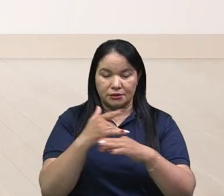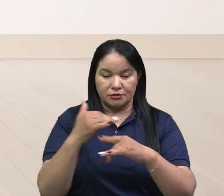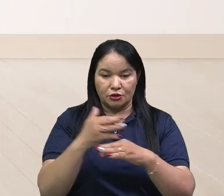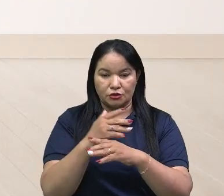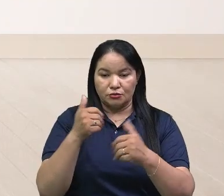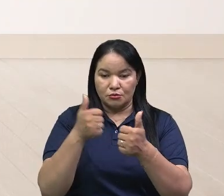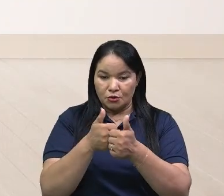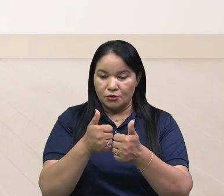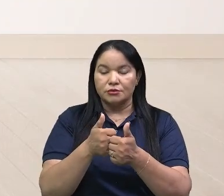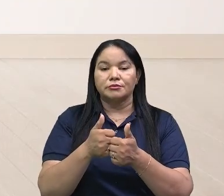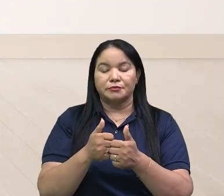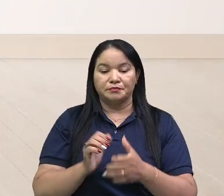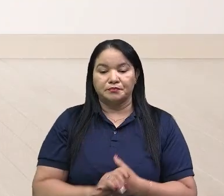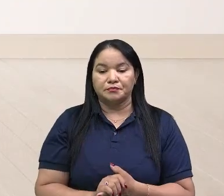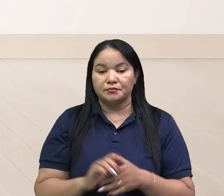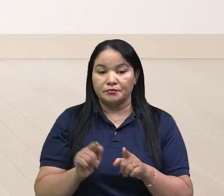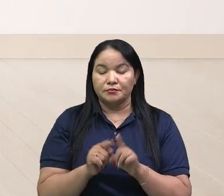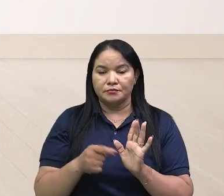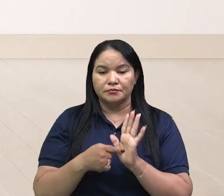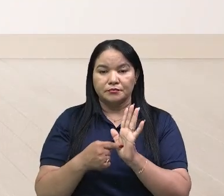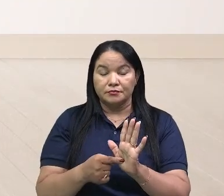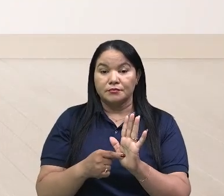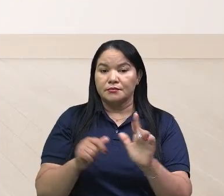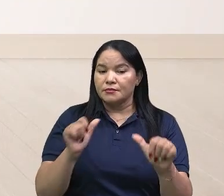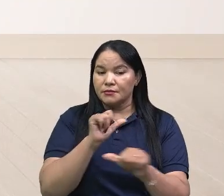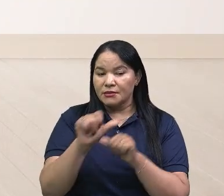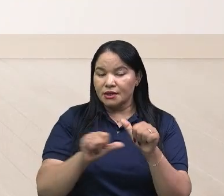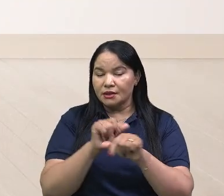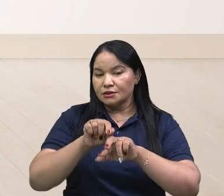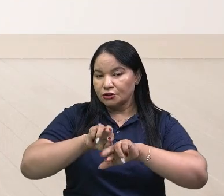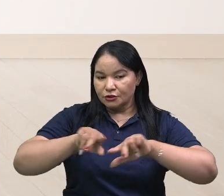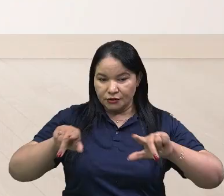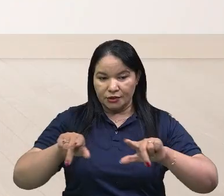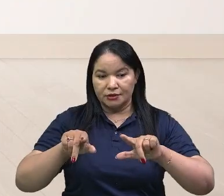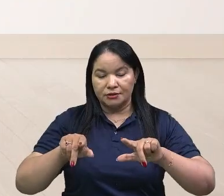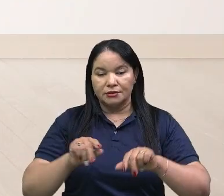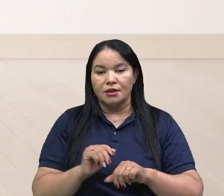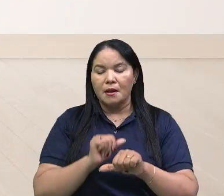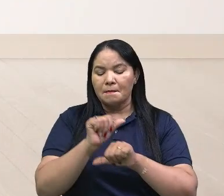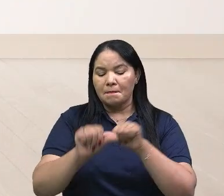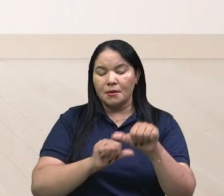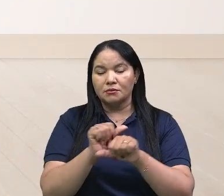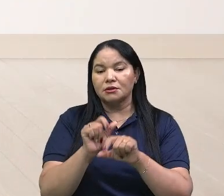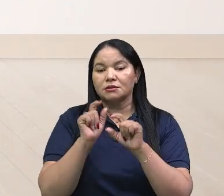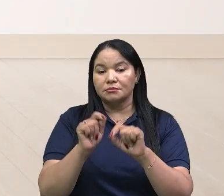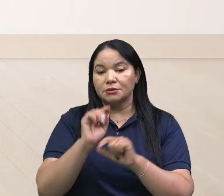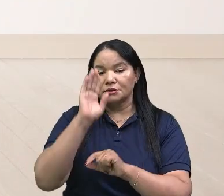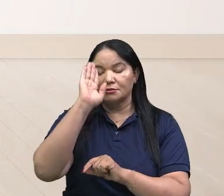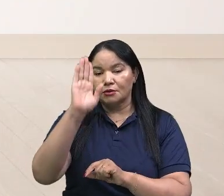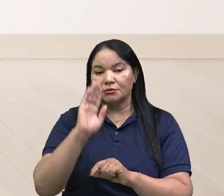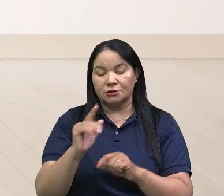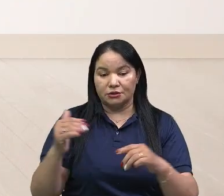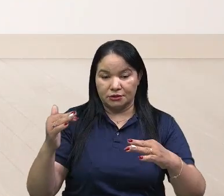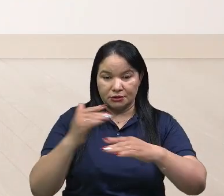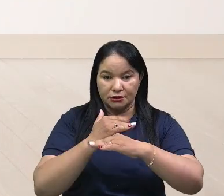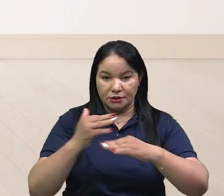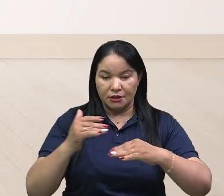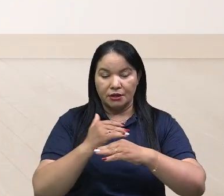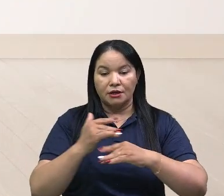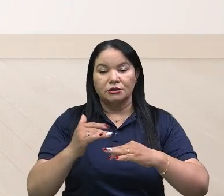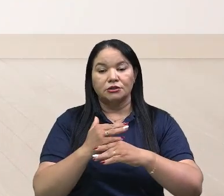acaba mostrando para a gente transformações, né? E uma transformação, principalmente das cidades, a